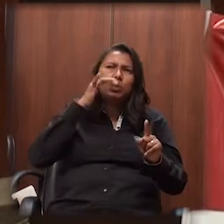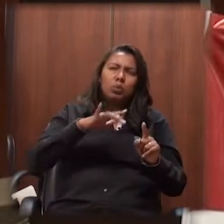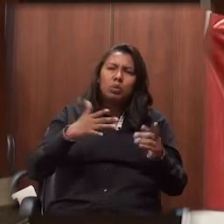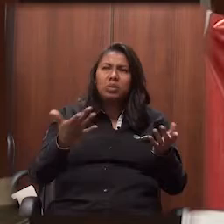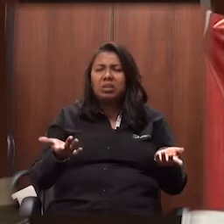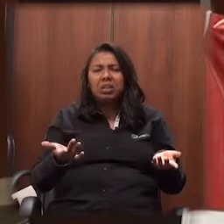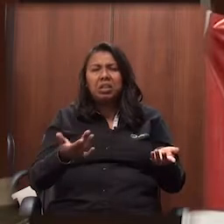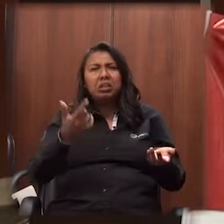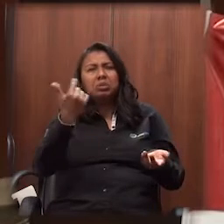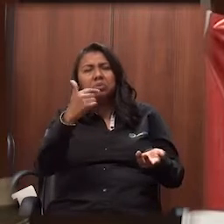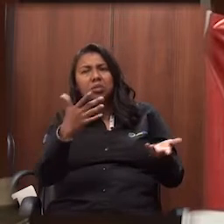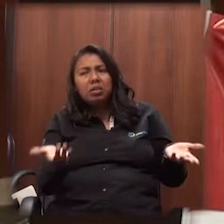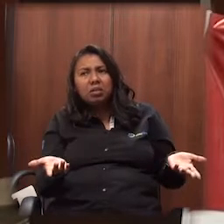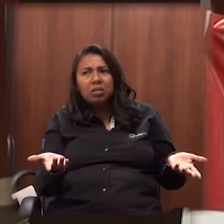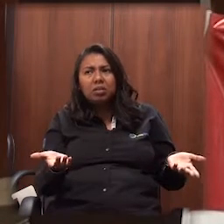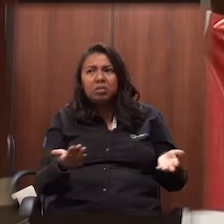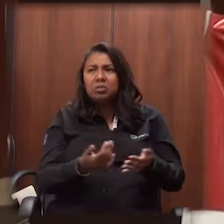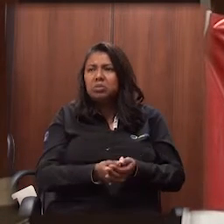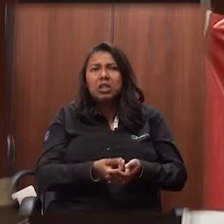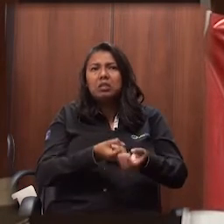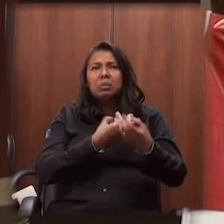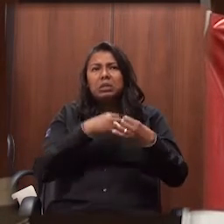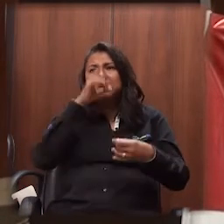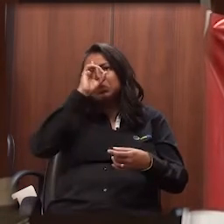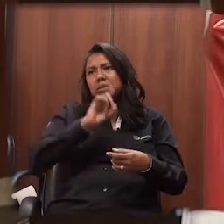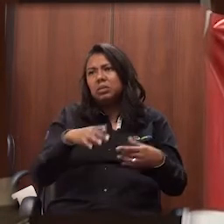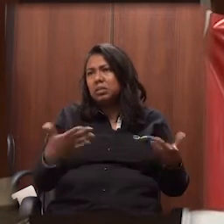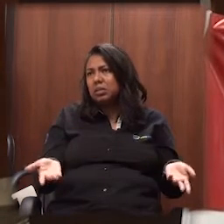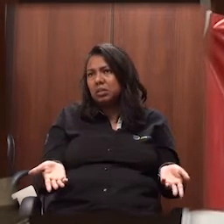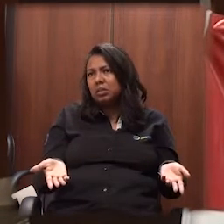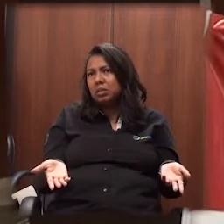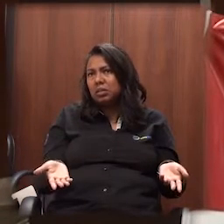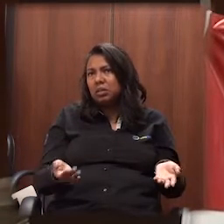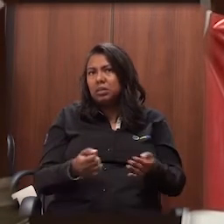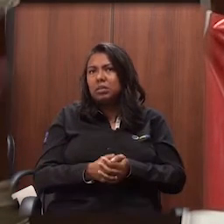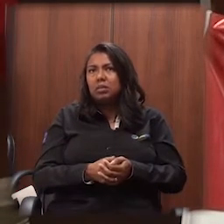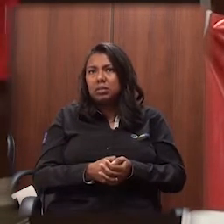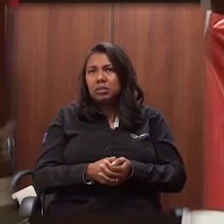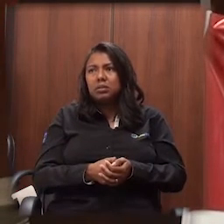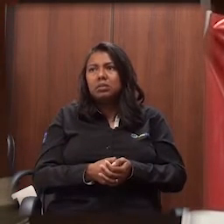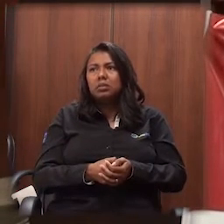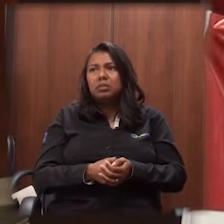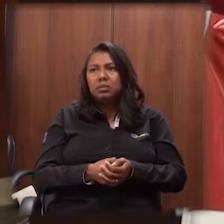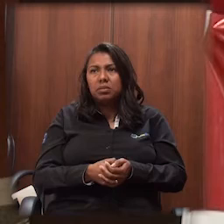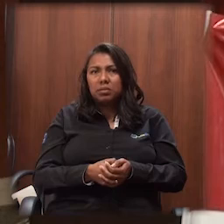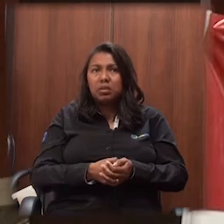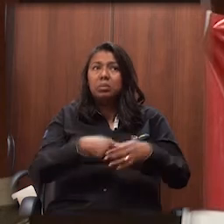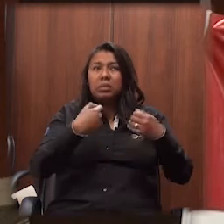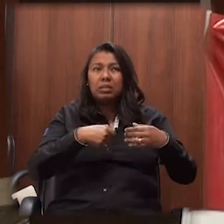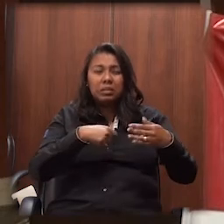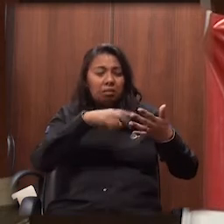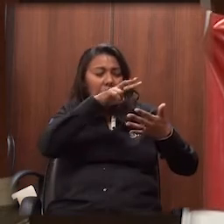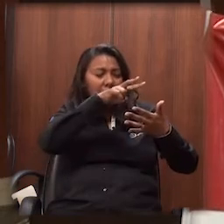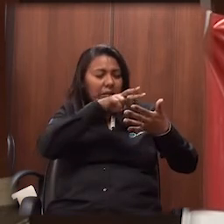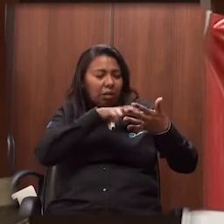tenho essa política, não sei informar. Né? E que a cada eixo teria que ser visto de modo mais detalhado. Evidentemente